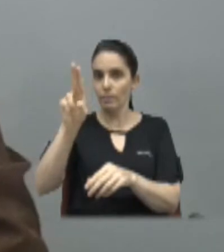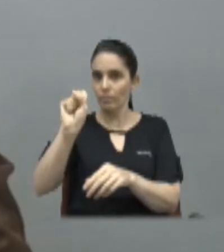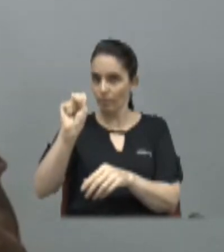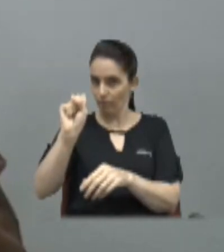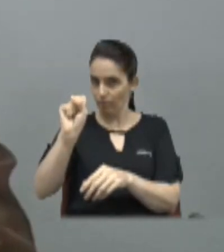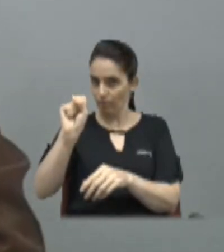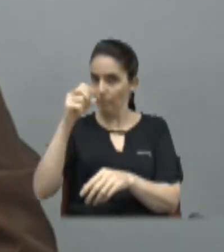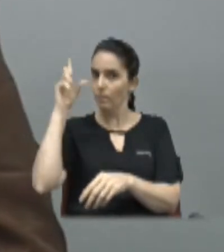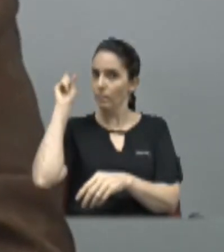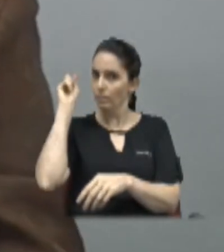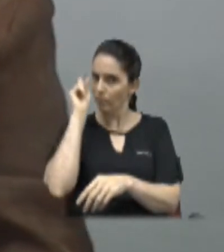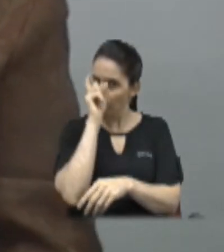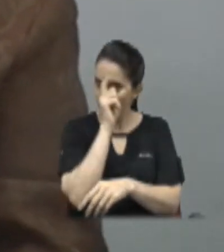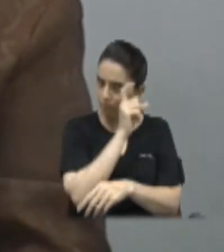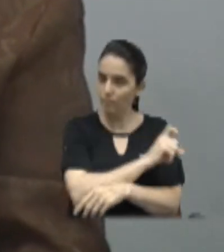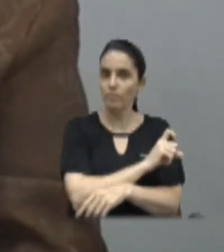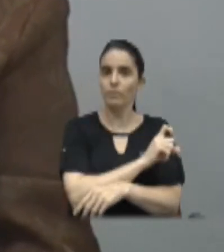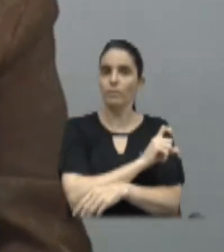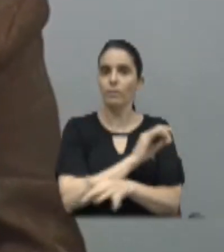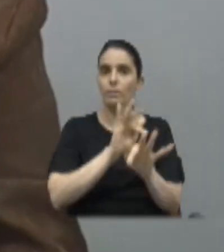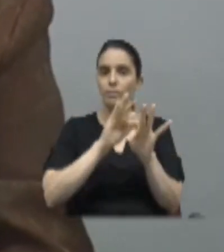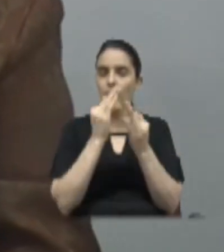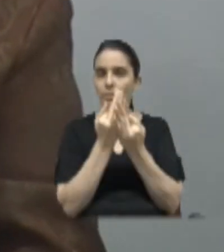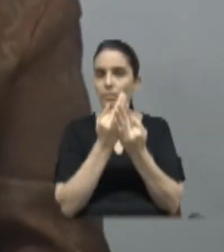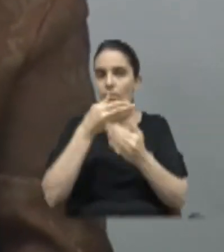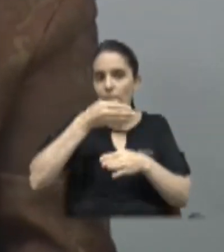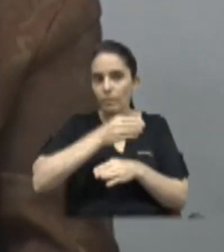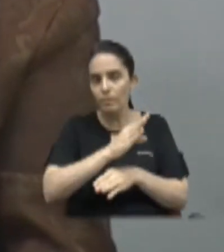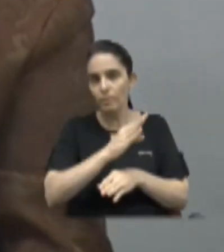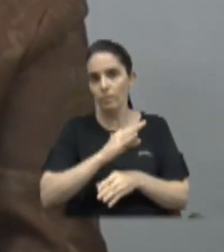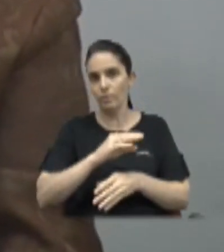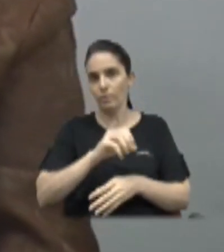quanto é difícil para a minha família poder ir no SUS.